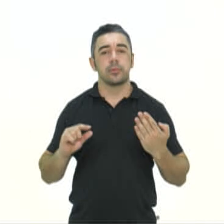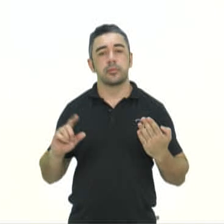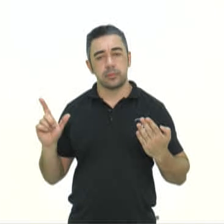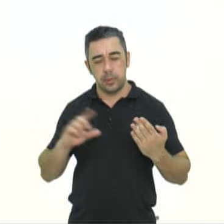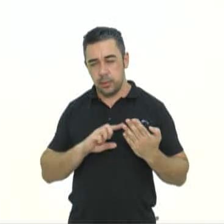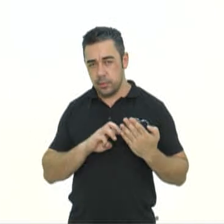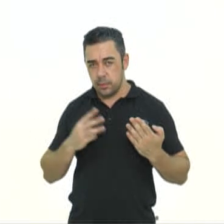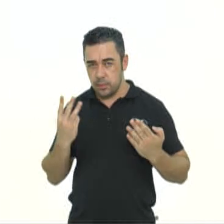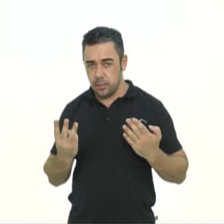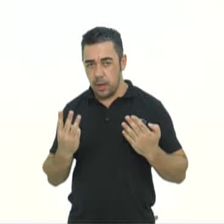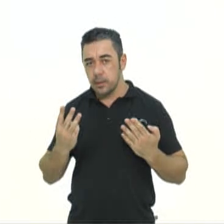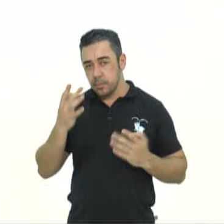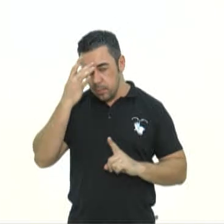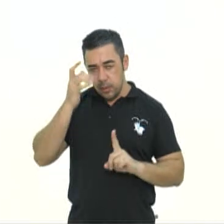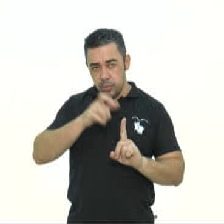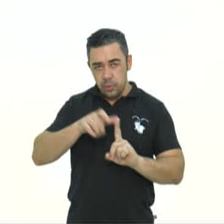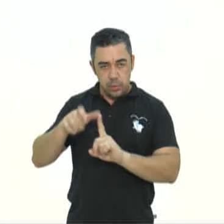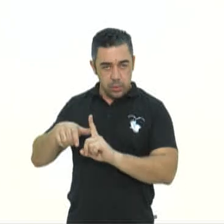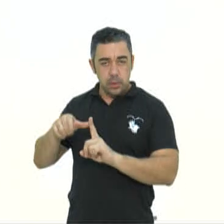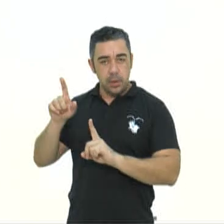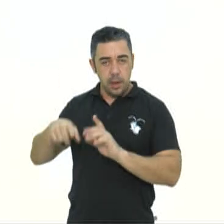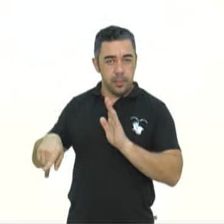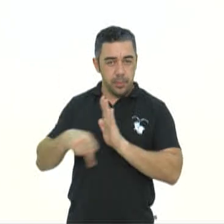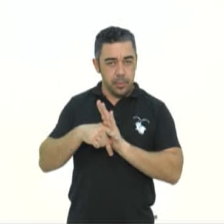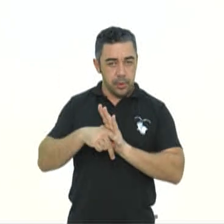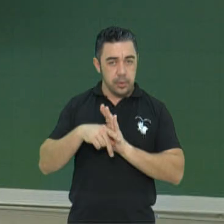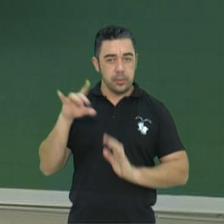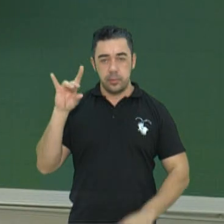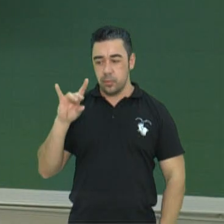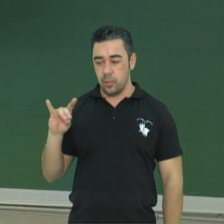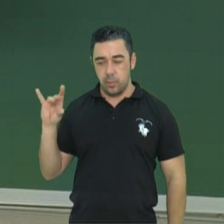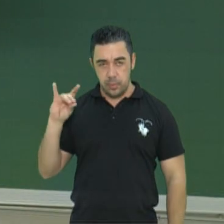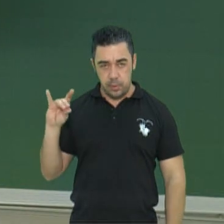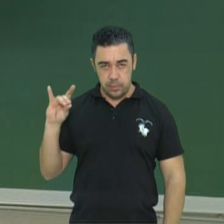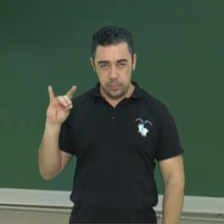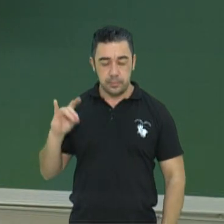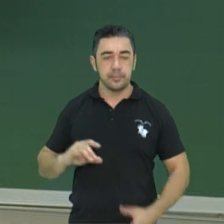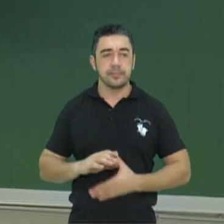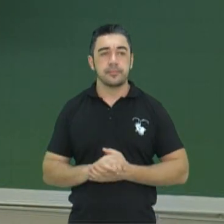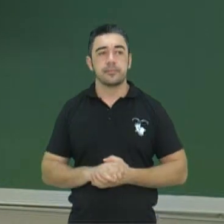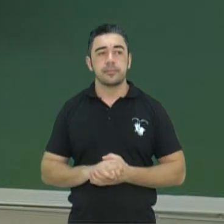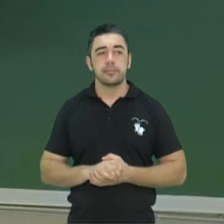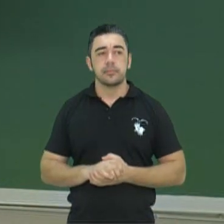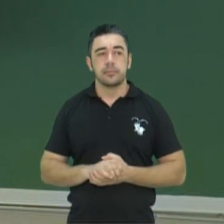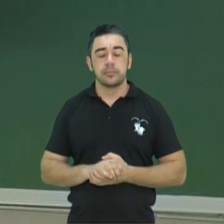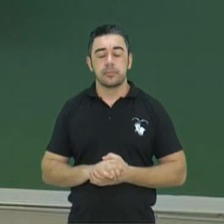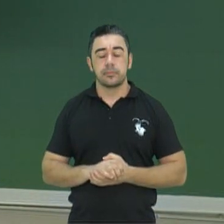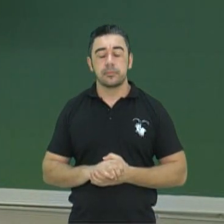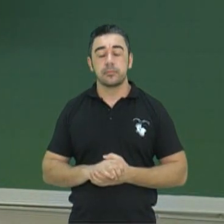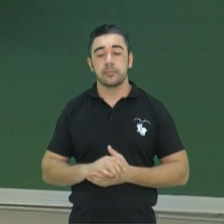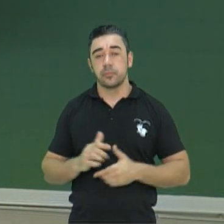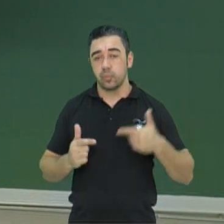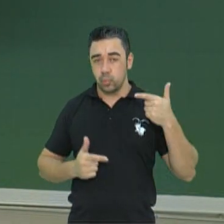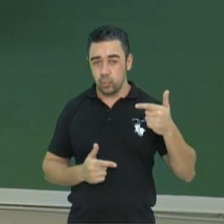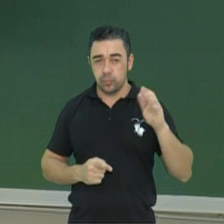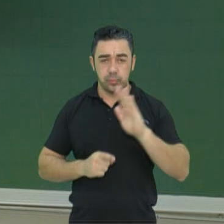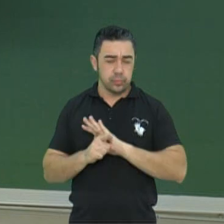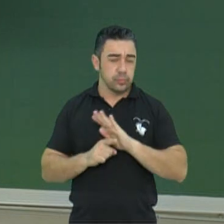e Juan Pablo Montoya. Sim, os três são chilenos, os três são colombianos. E a questão